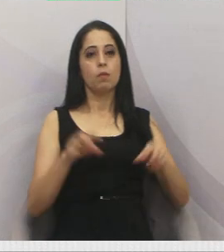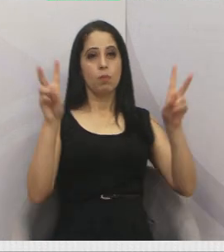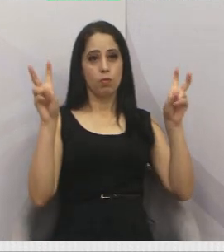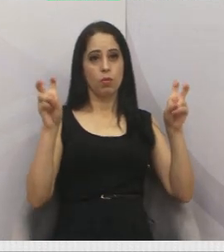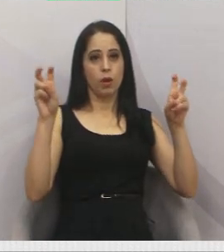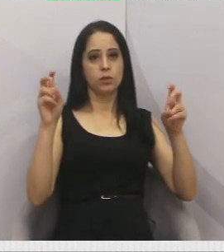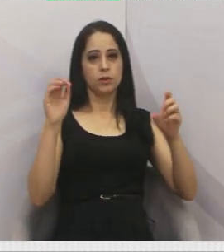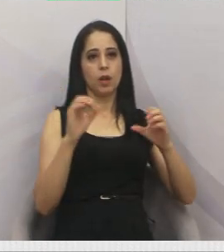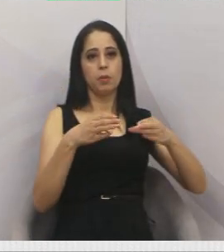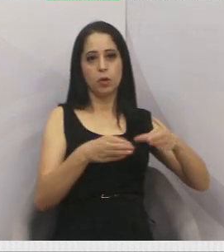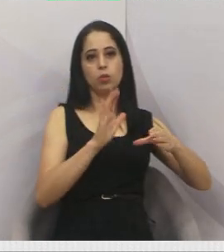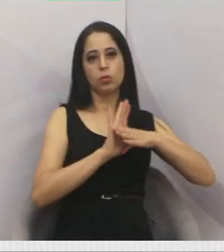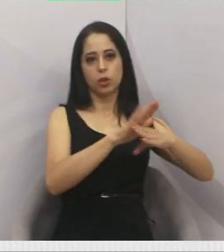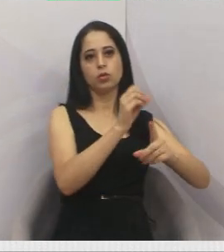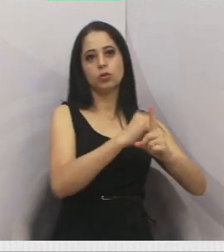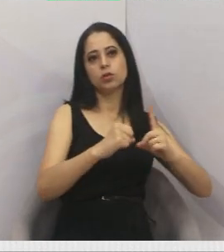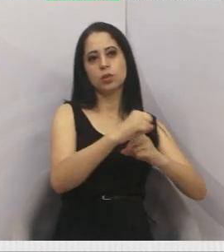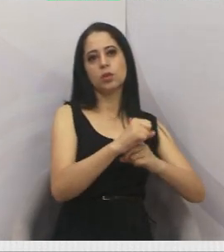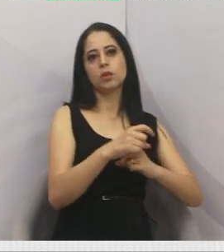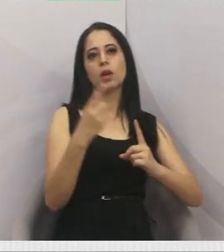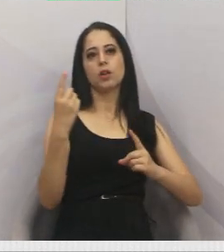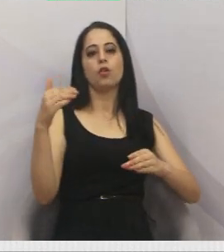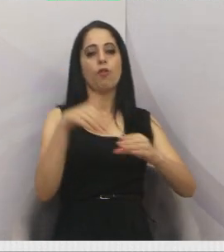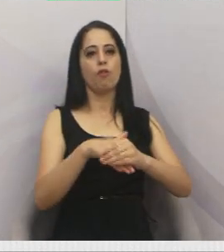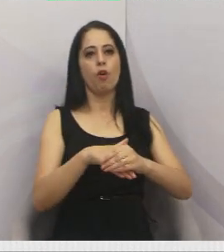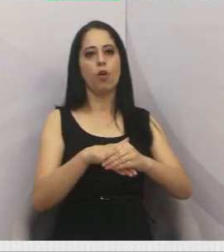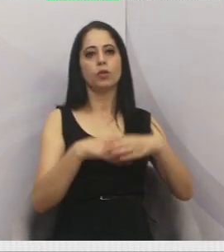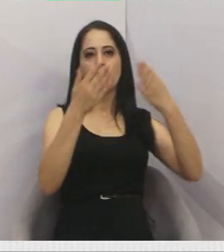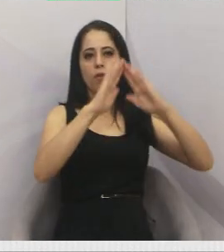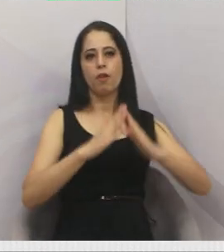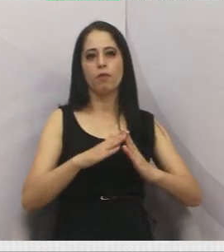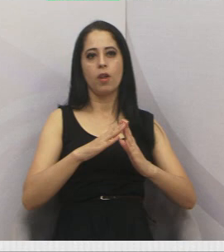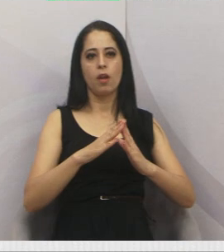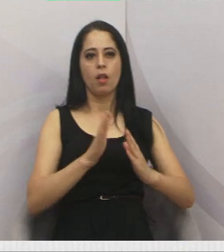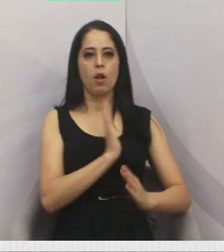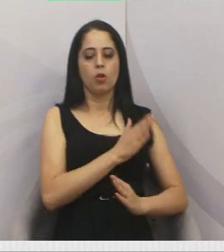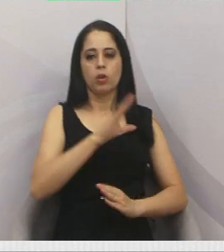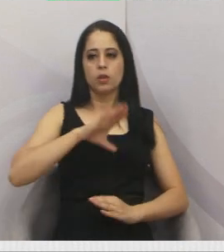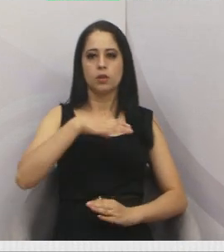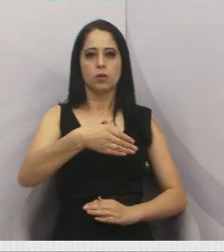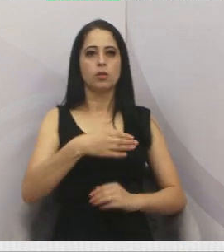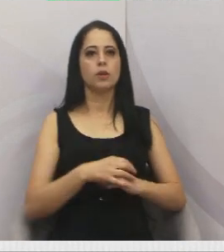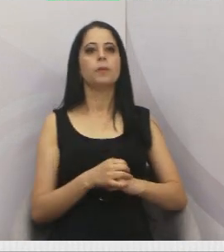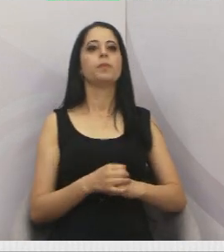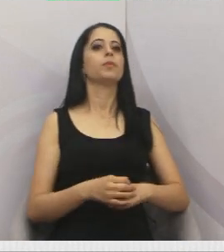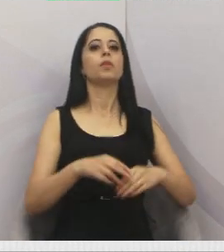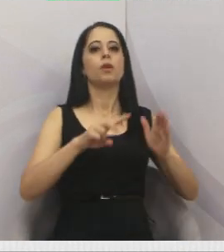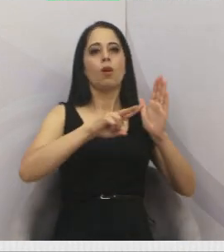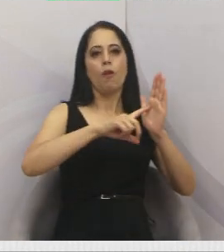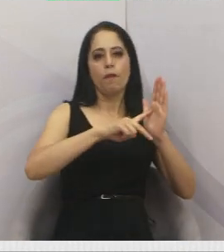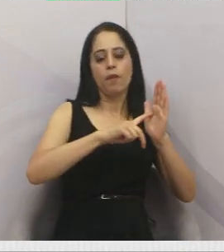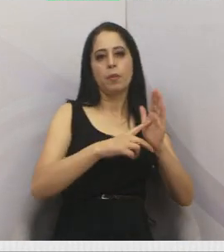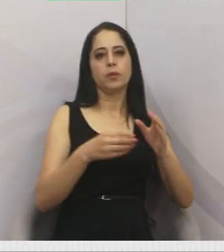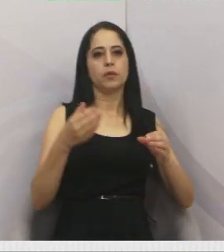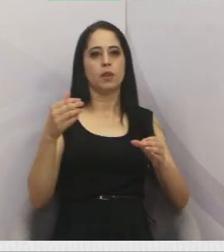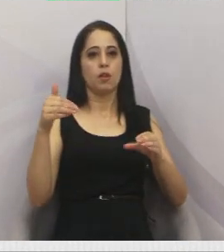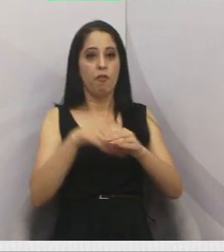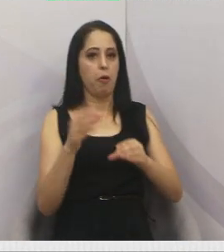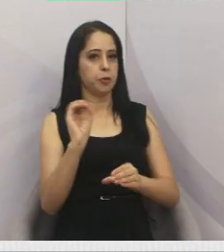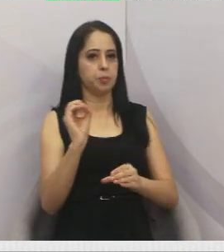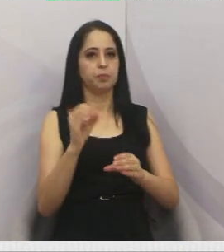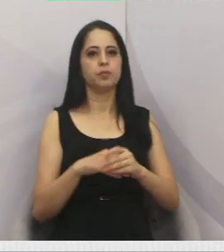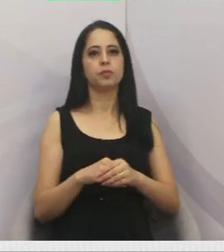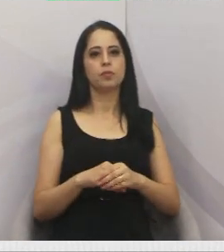Segmento Movimentos Populares e ou Coletivos, um voto Quilombo Coração Valente. Segmento Entidade Classe Sindical, voto em branco.